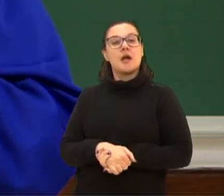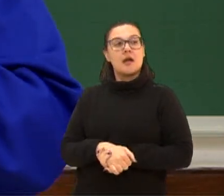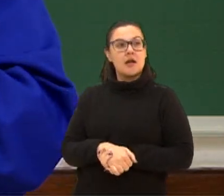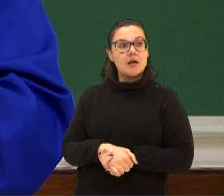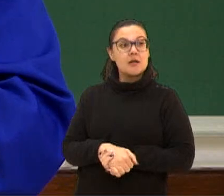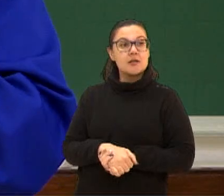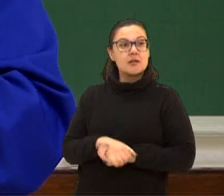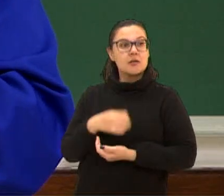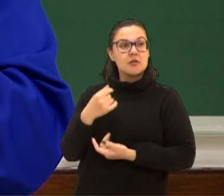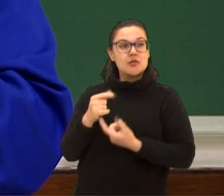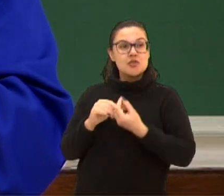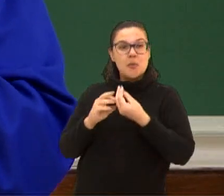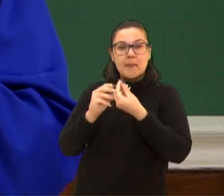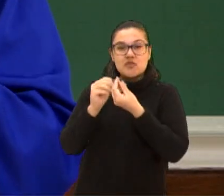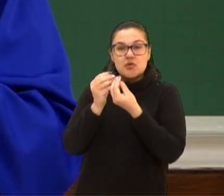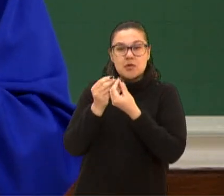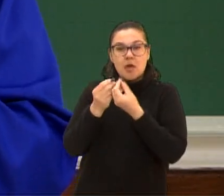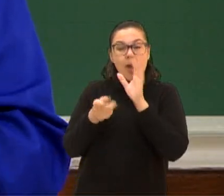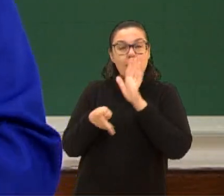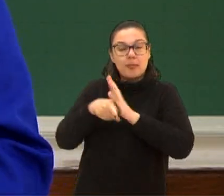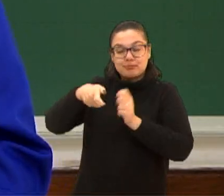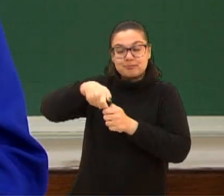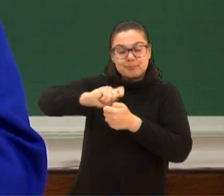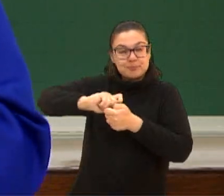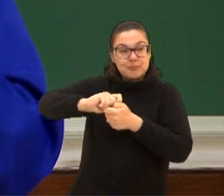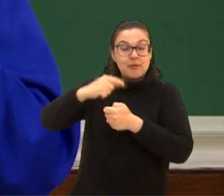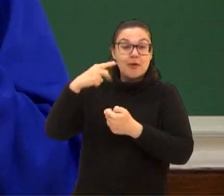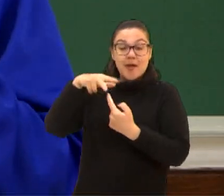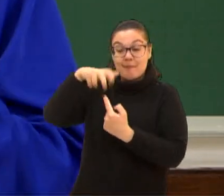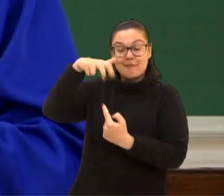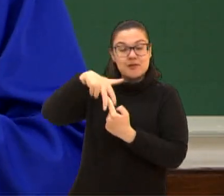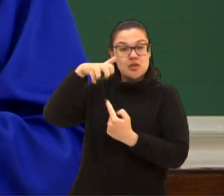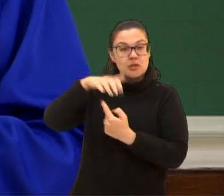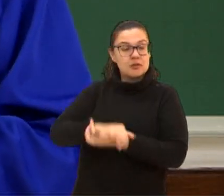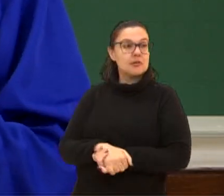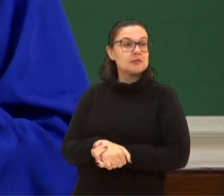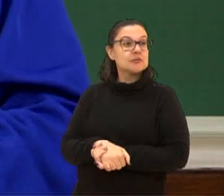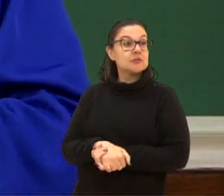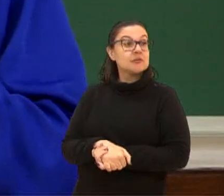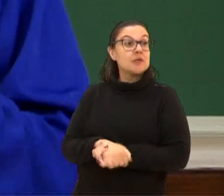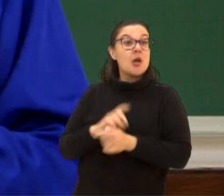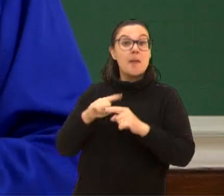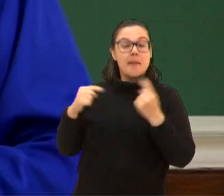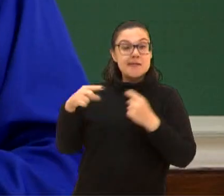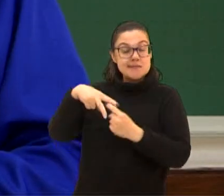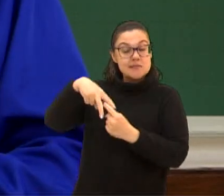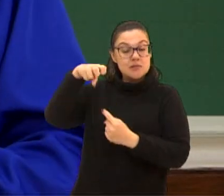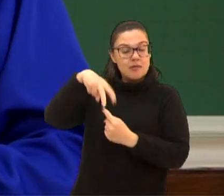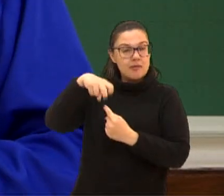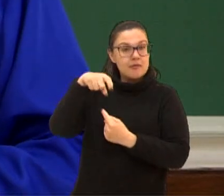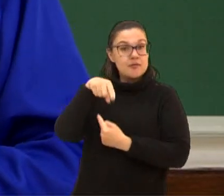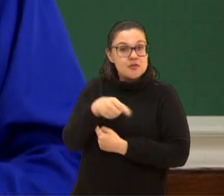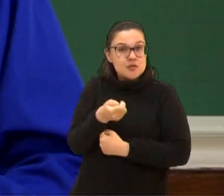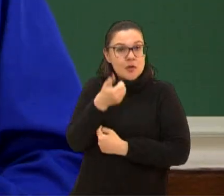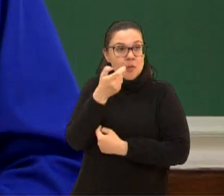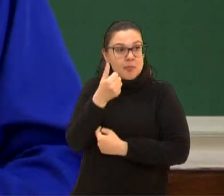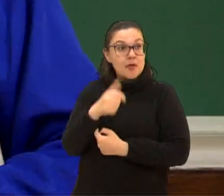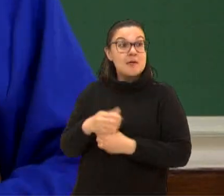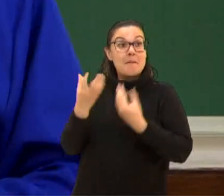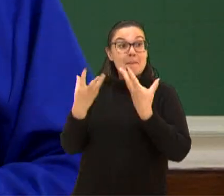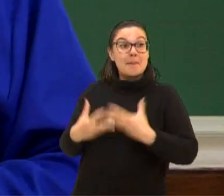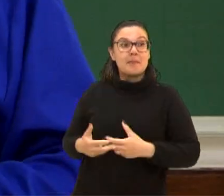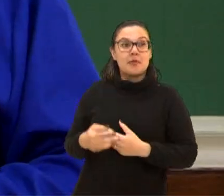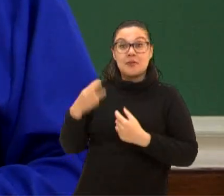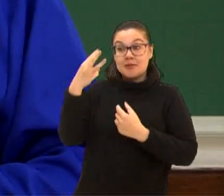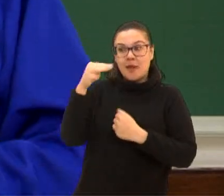lembra o chiado, né, do refrigerante. Então, ele pensou no refrigerante. Só que o refrigerante é pouco tempo e ele precisava